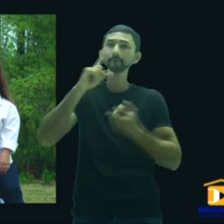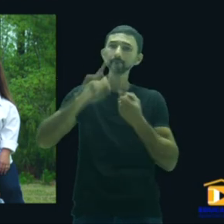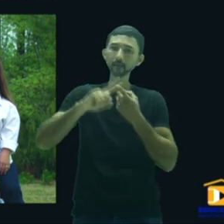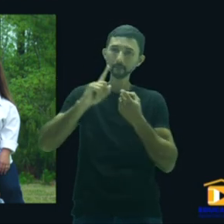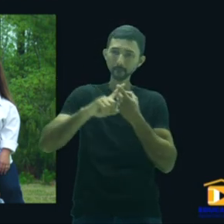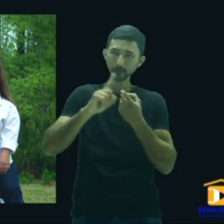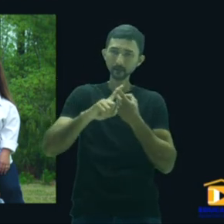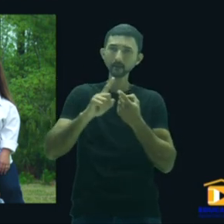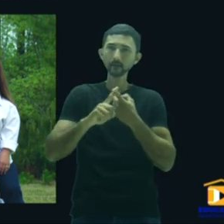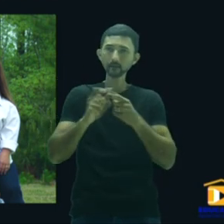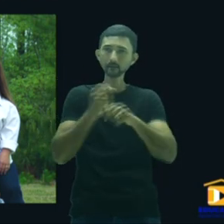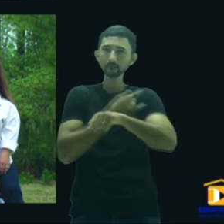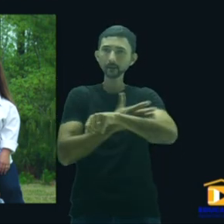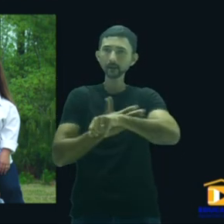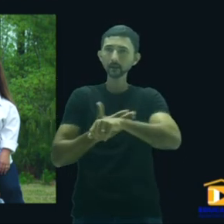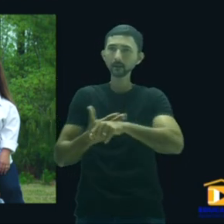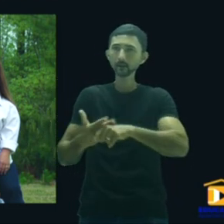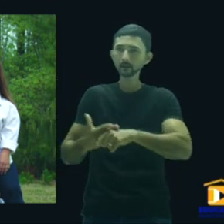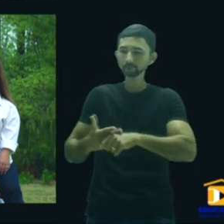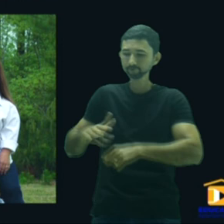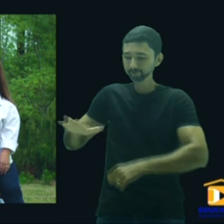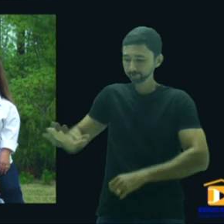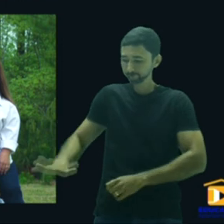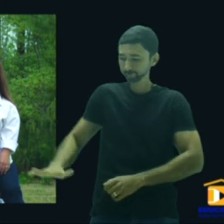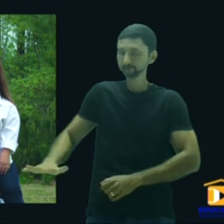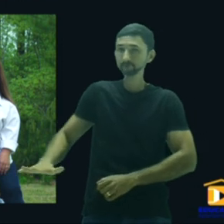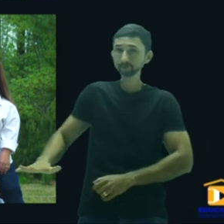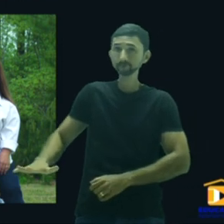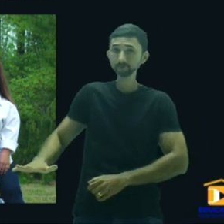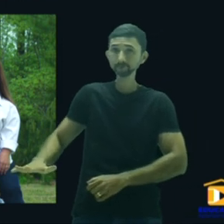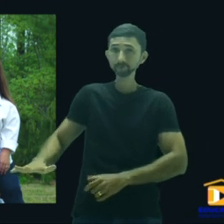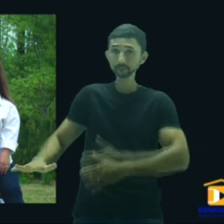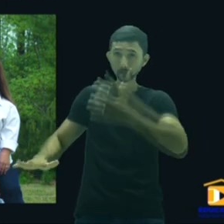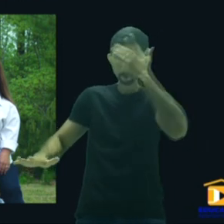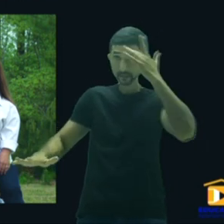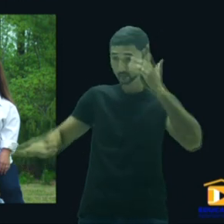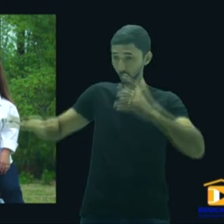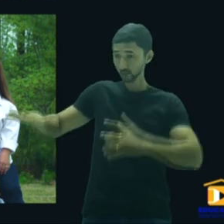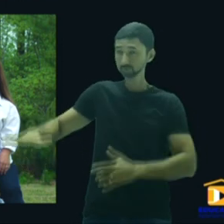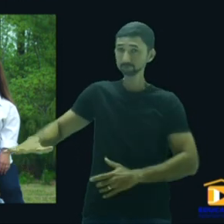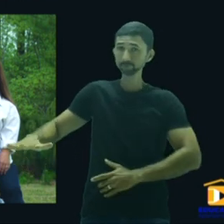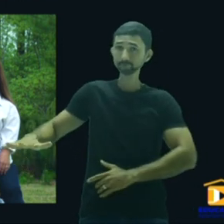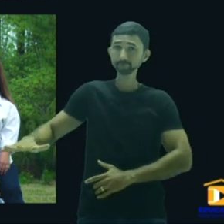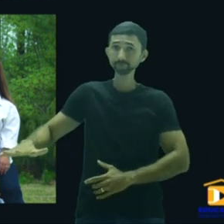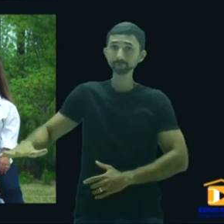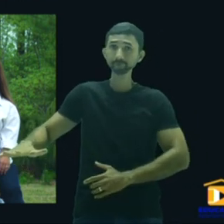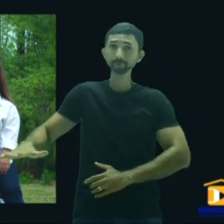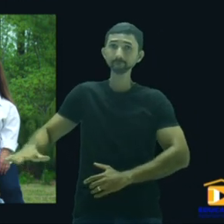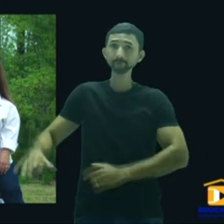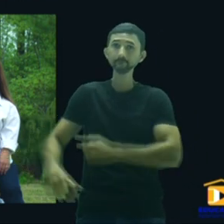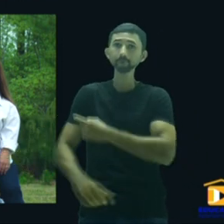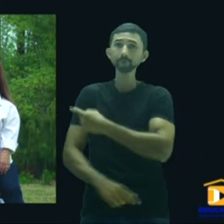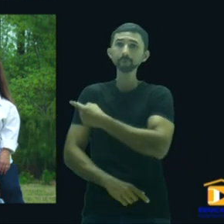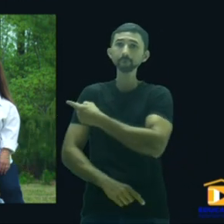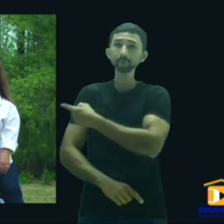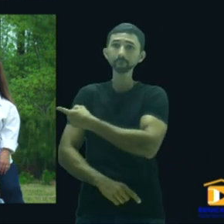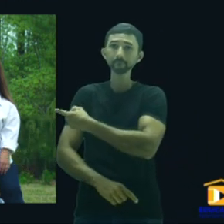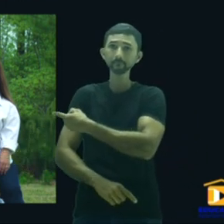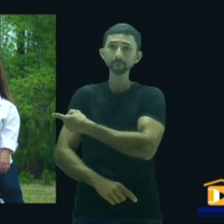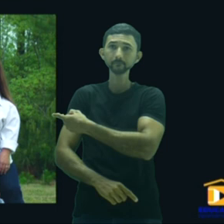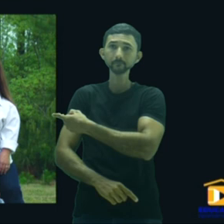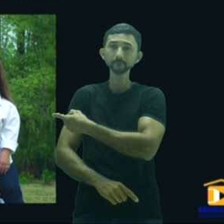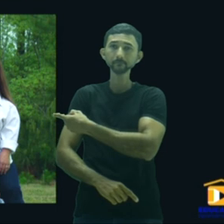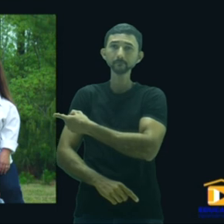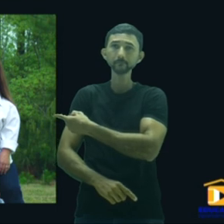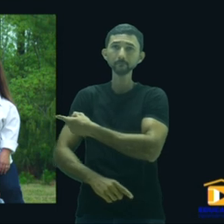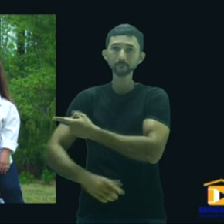Né? O nanismo, você está vendo aí, olha, pessoas que são anãs. Né? Esses anões aí,